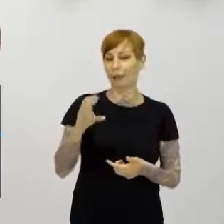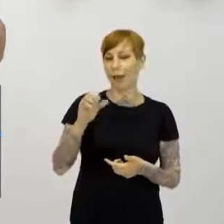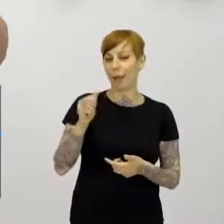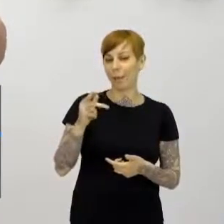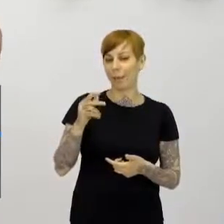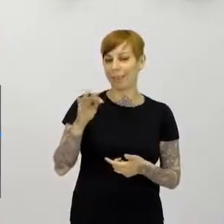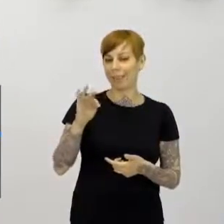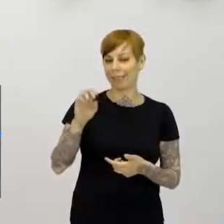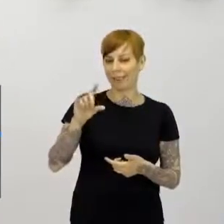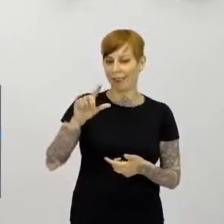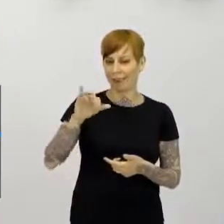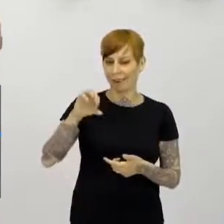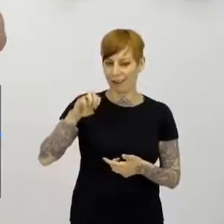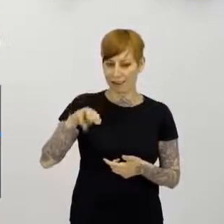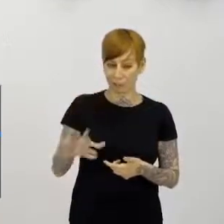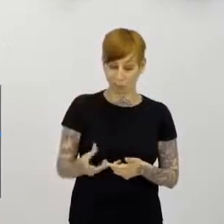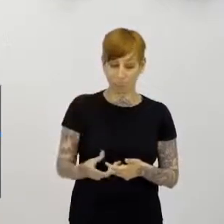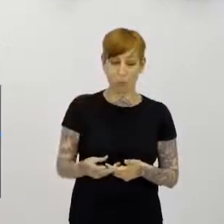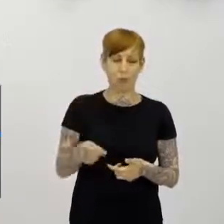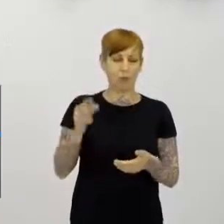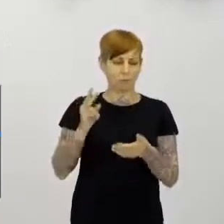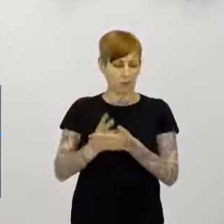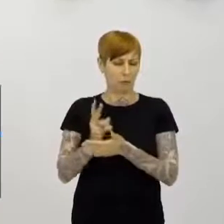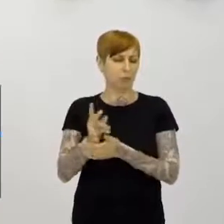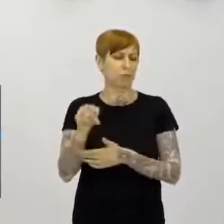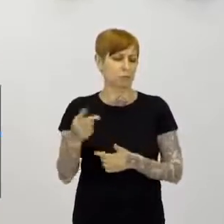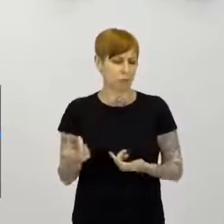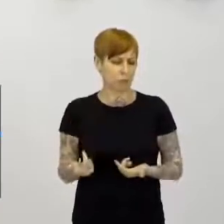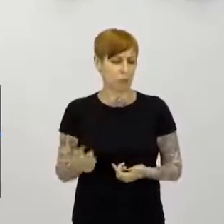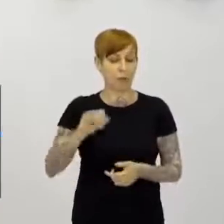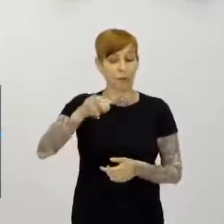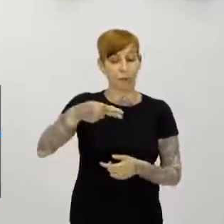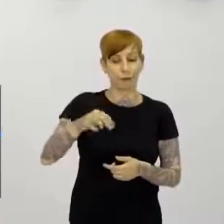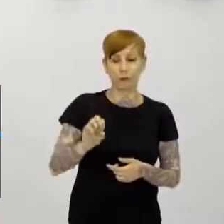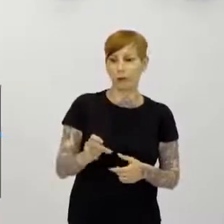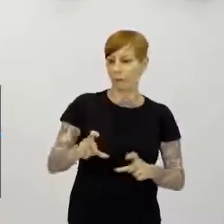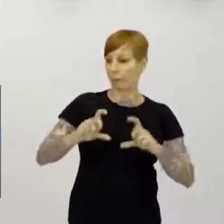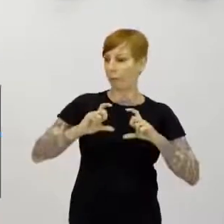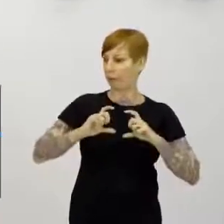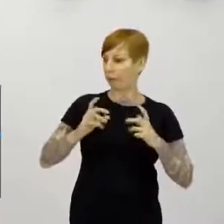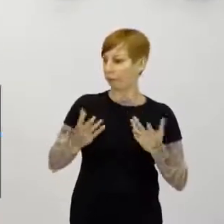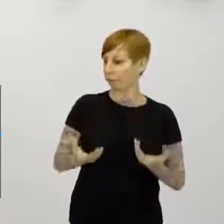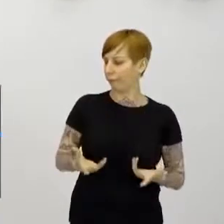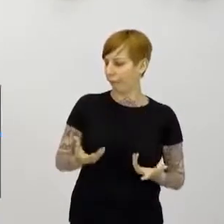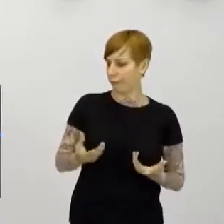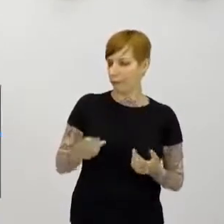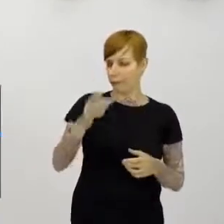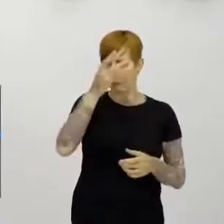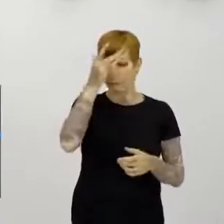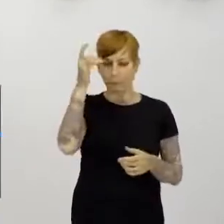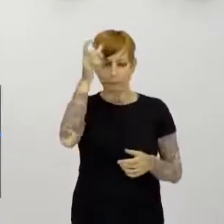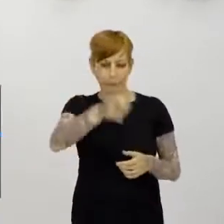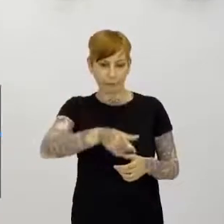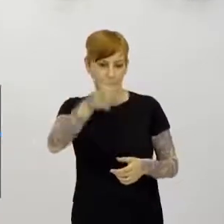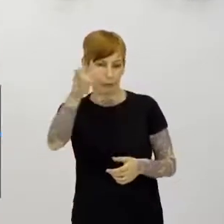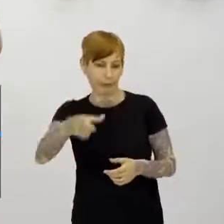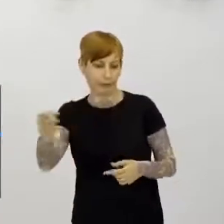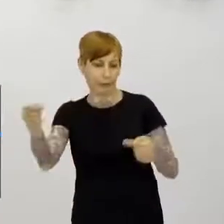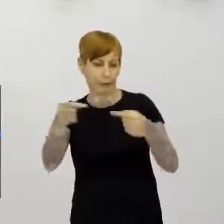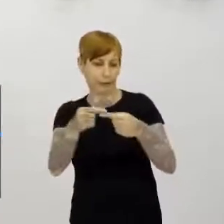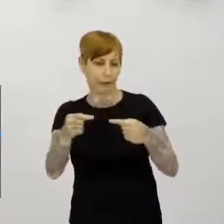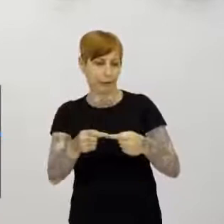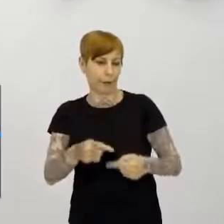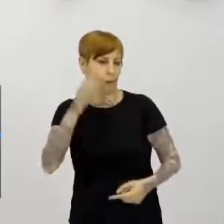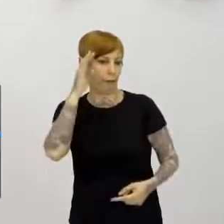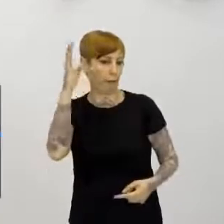vínhamos mantendo essa lógica. E o Jânio Quadros condecora o Che Guevara, começa a fazer algumas alianças com países socialistas